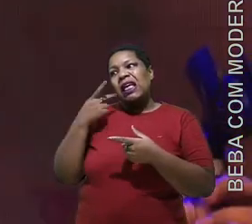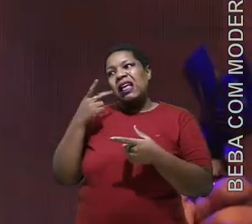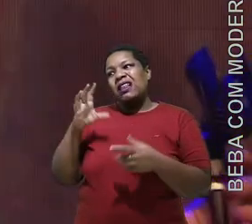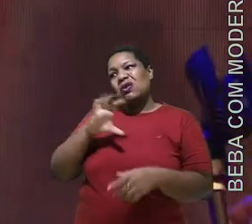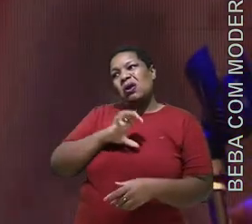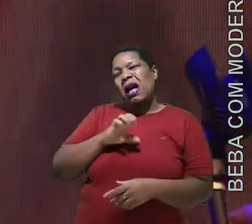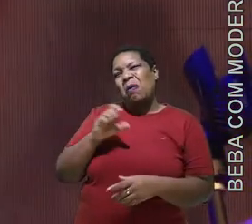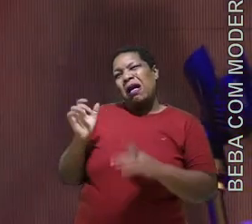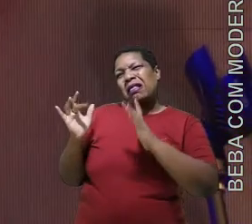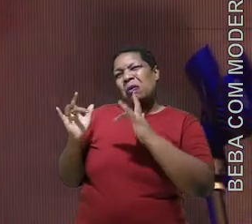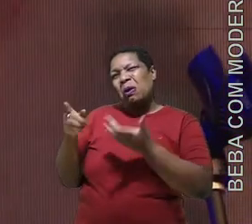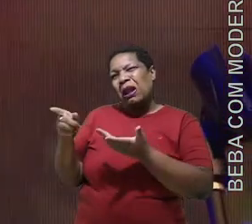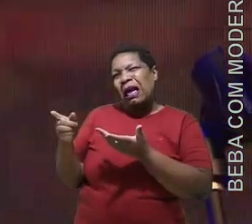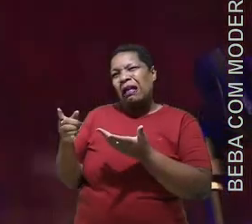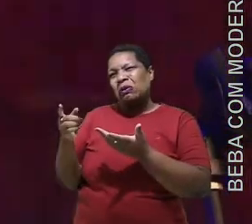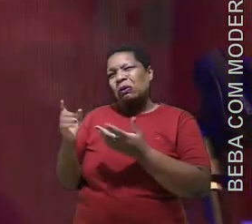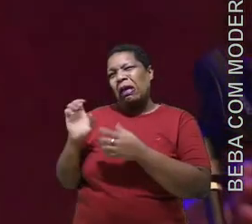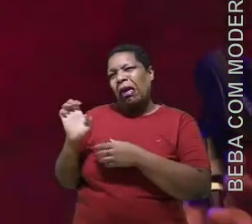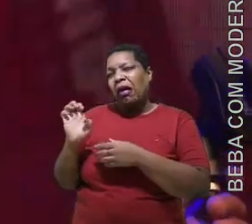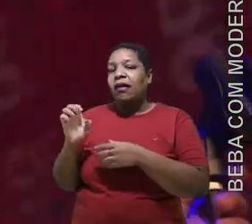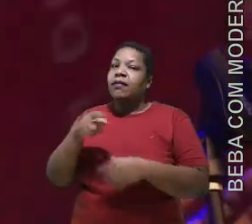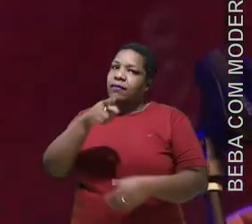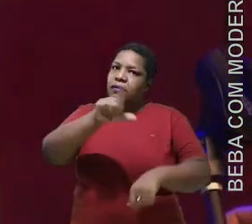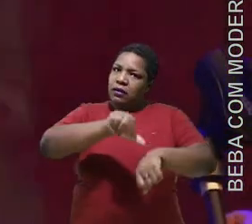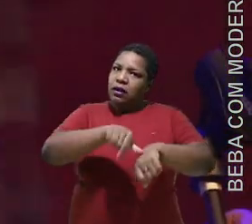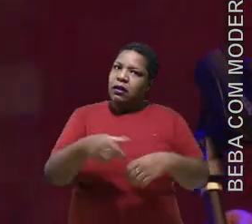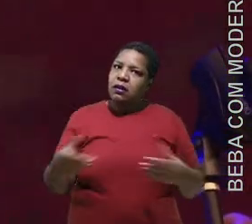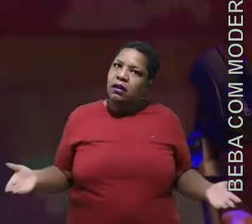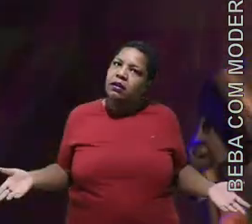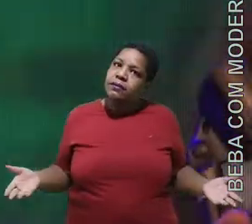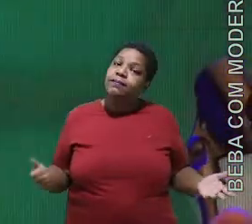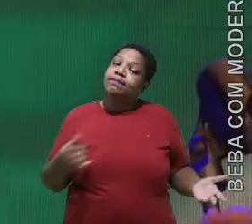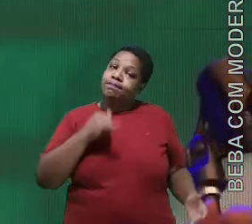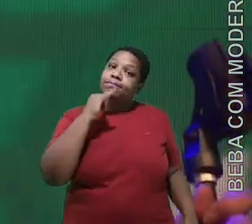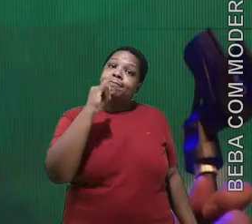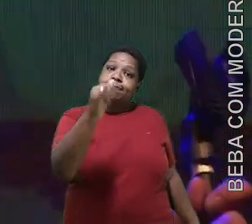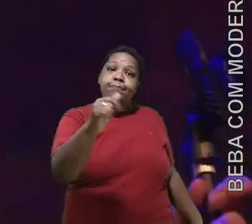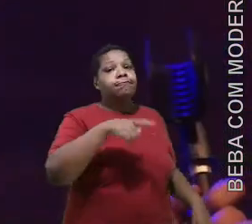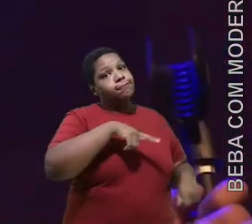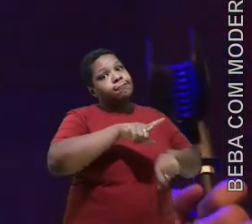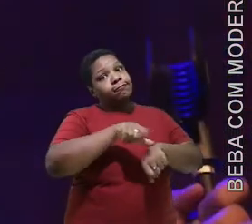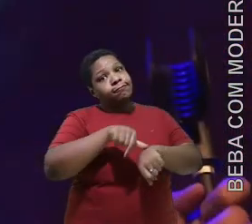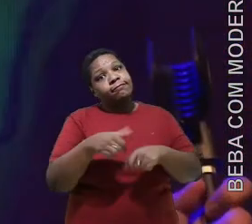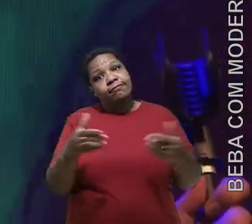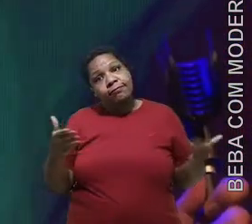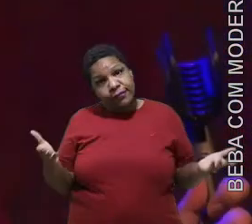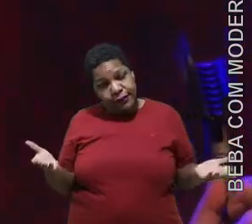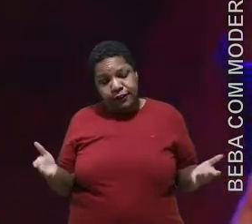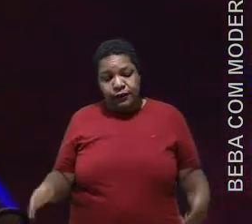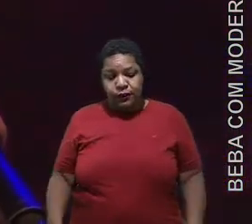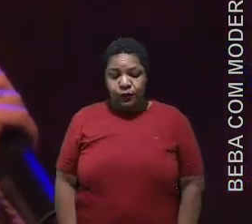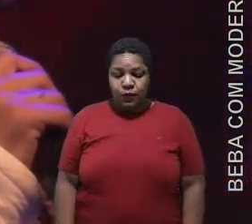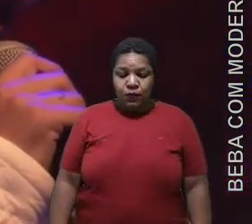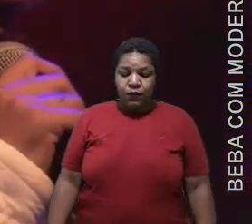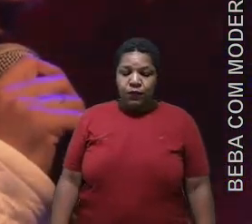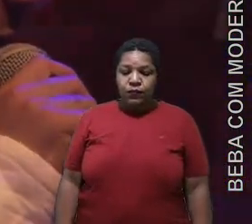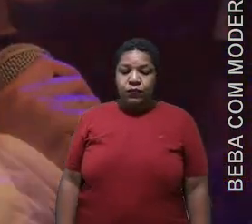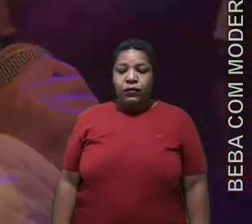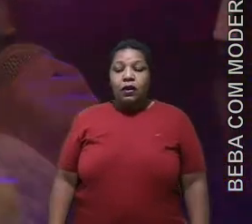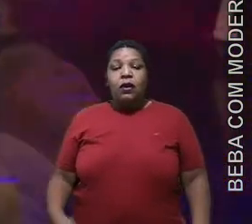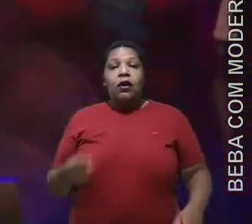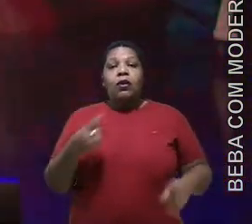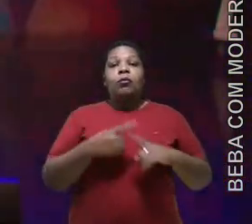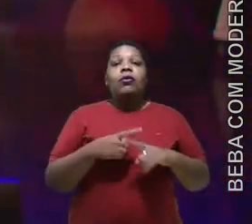tá atrasada né filha você está atrasada queria te dizer isso aí é é porque